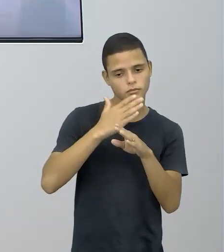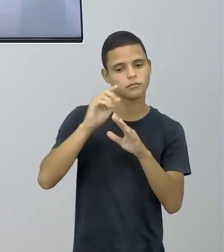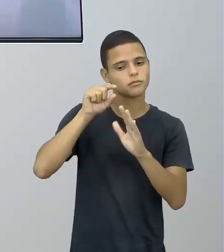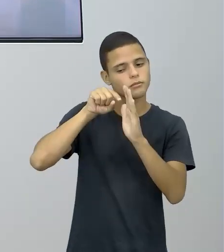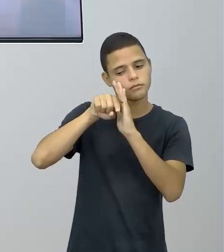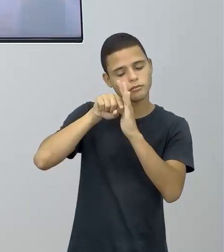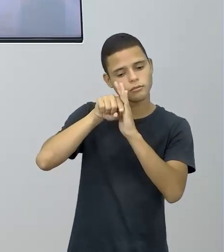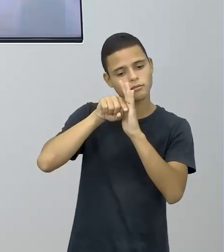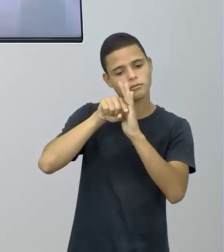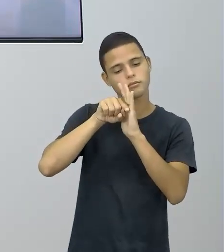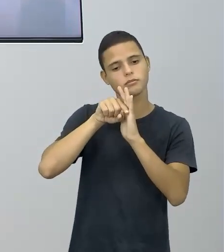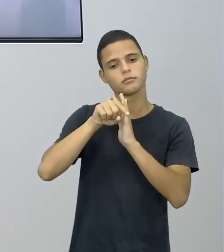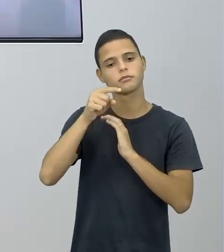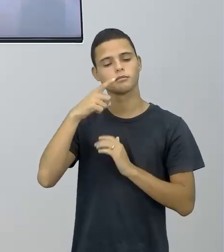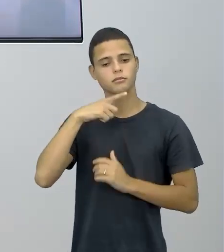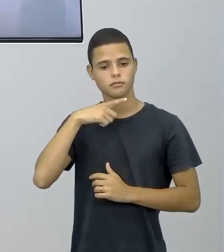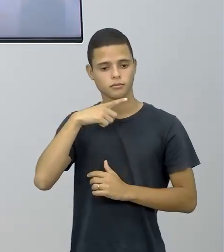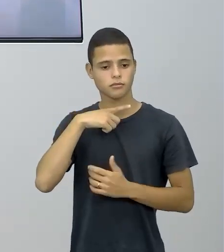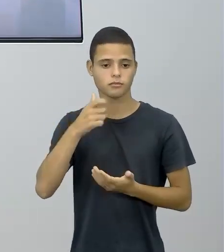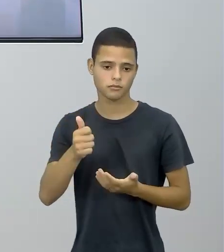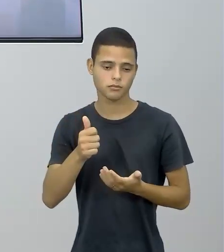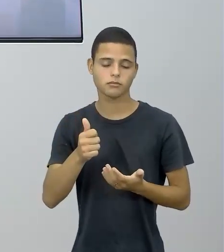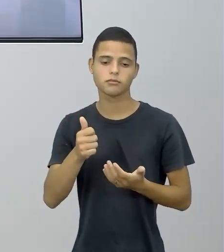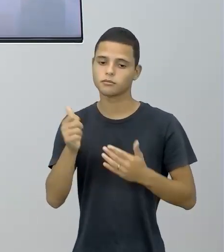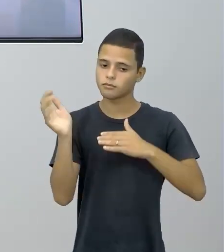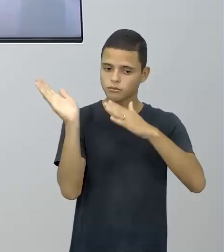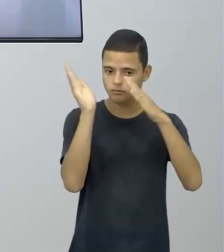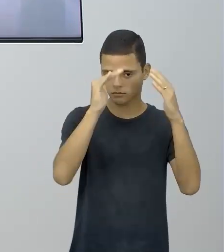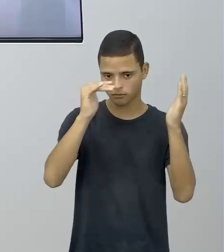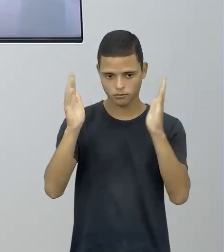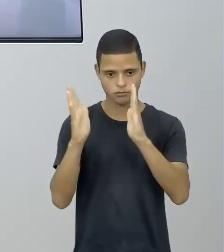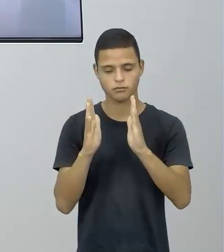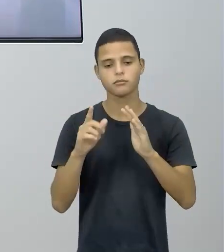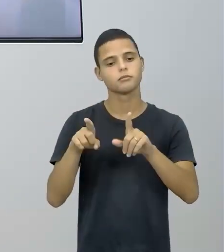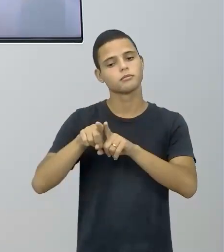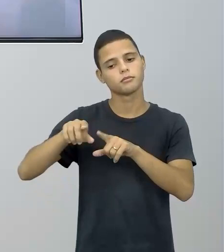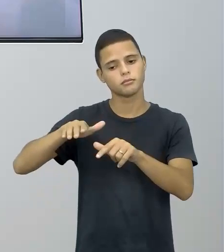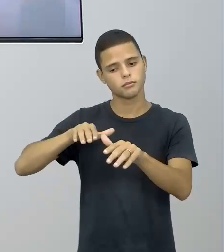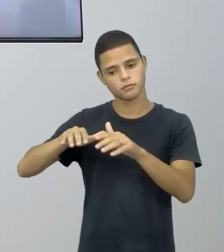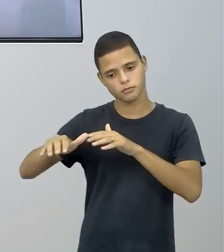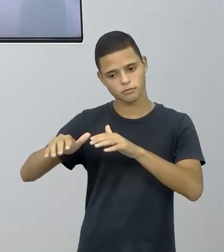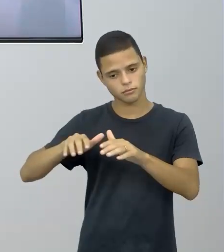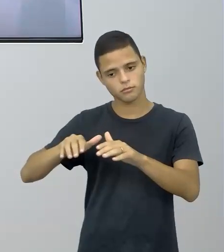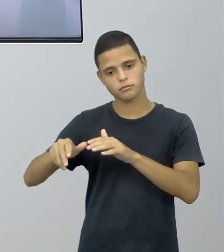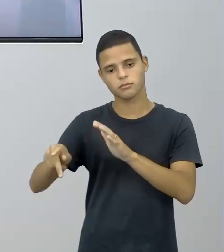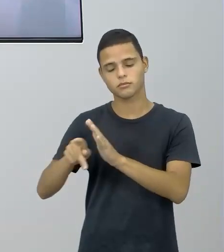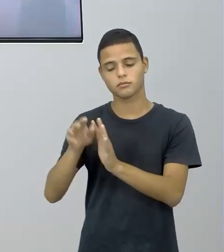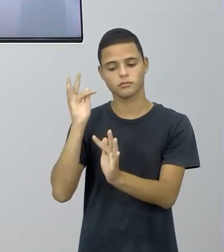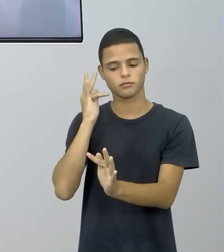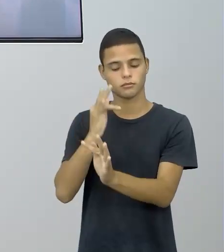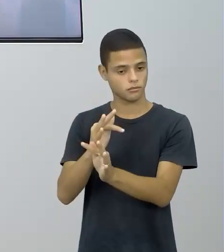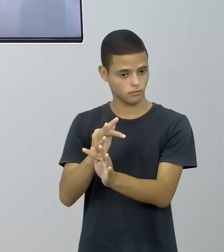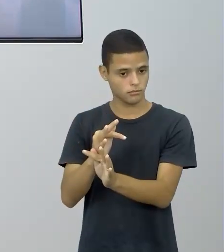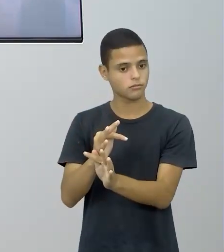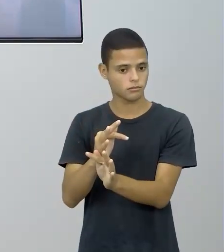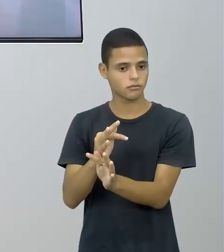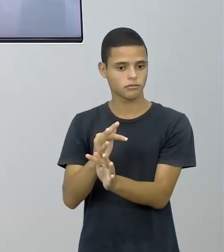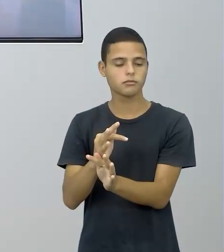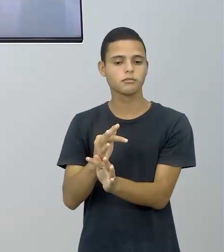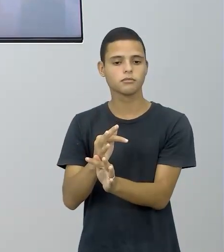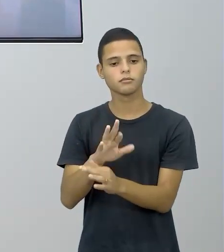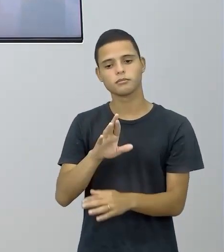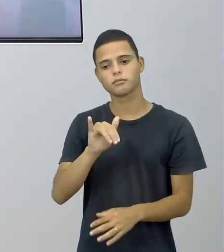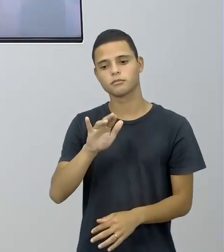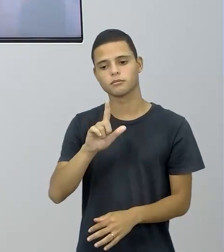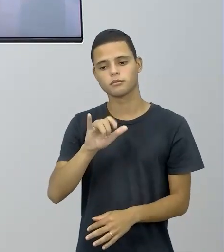situação que envolve fenômeno natural, especificamente o movimento, né? Na física, a gente chama de movimento retilíneo